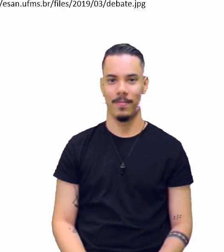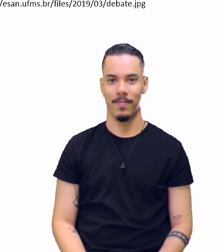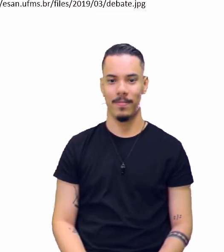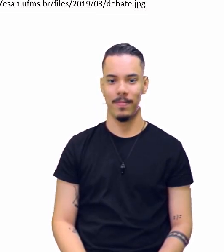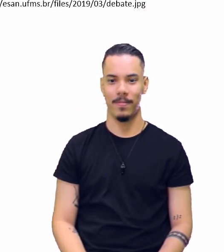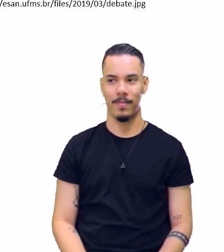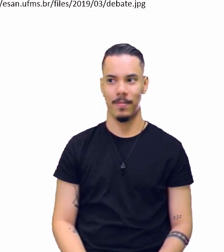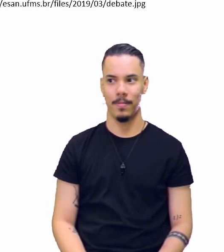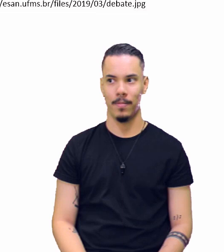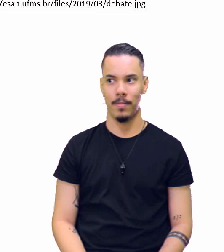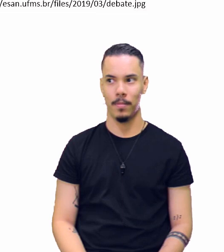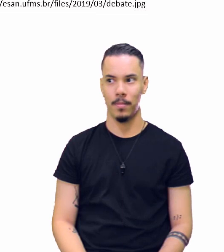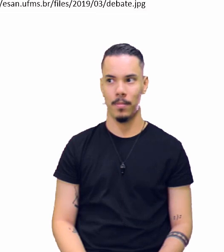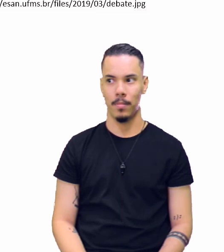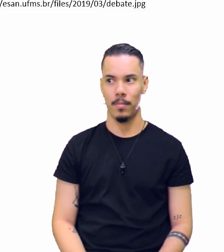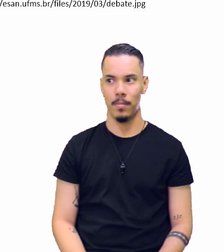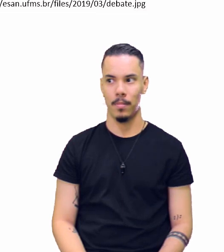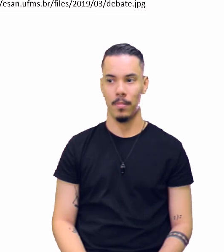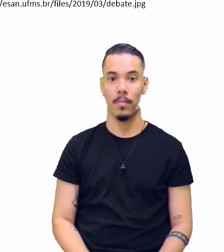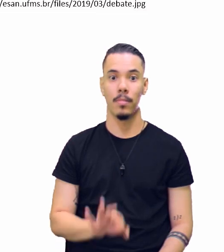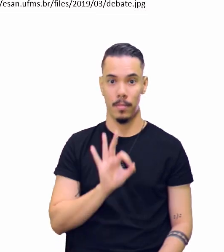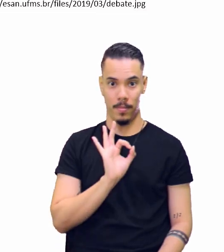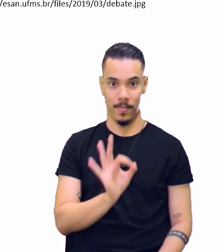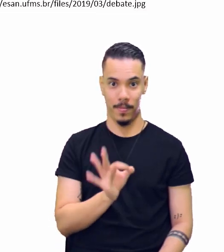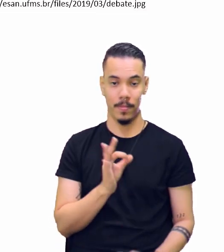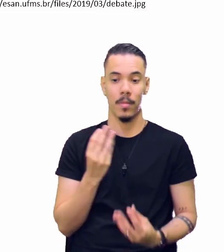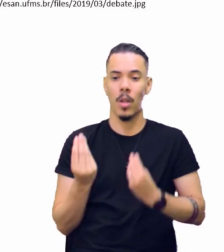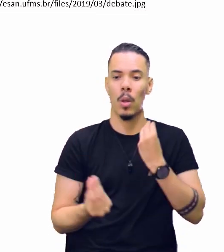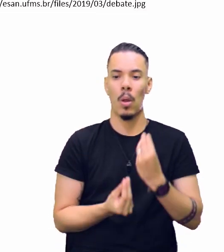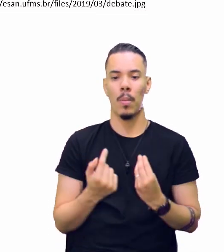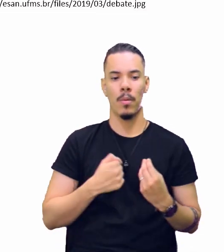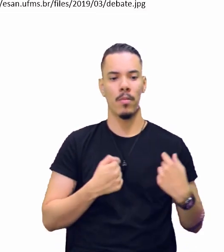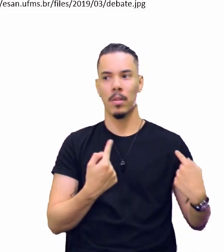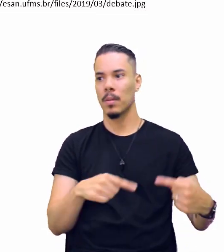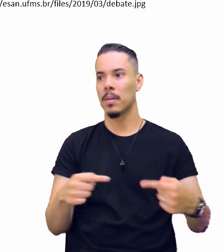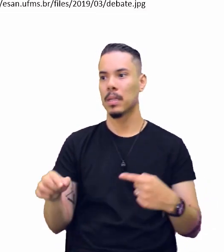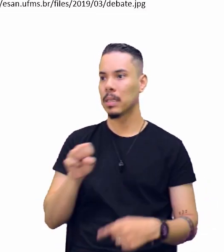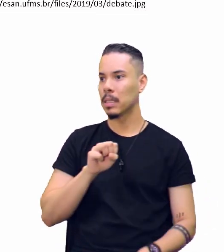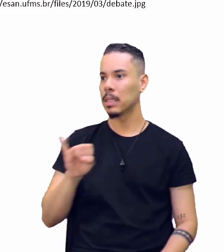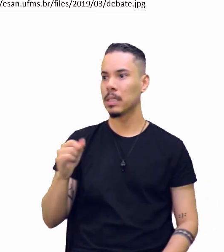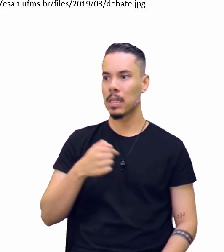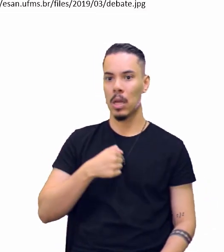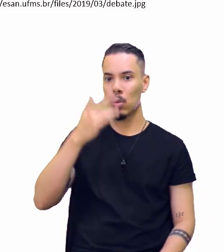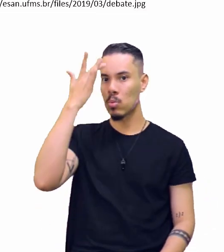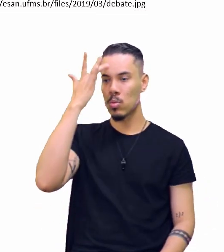Tá certo? Como que eu vou debater algo, amadinhos, se eu não estou por dentro?